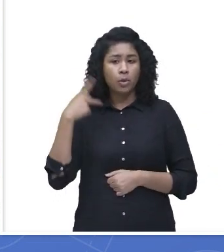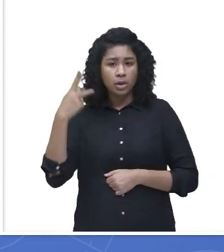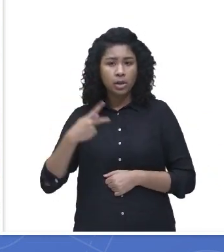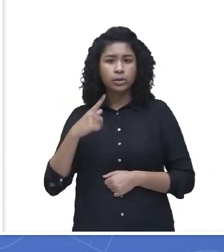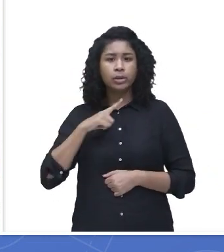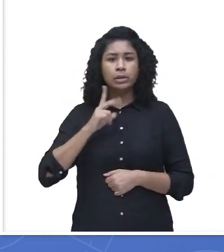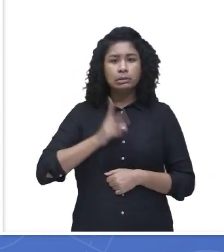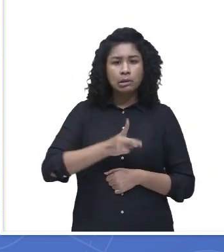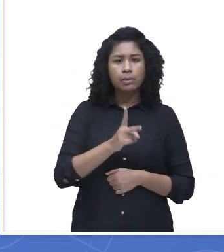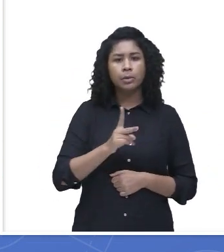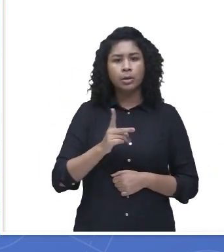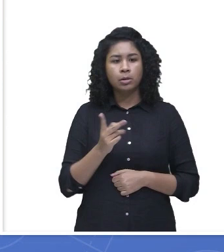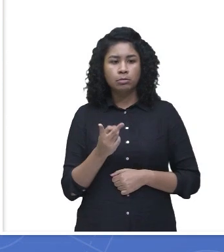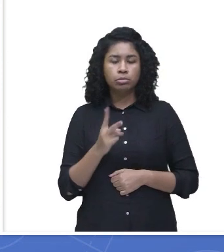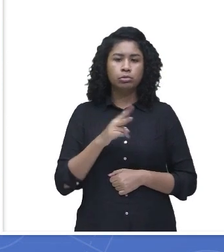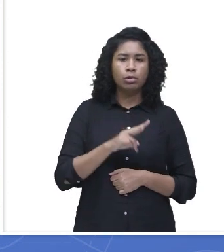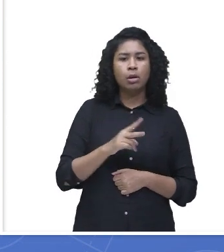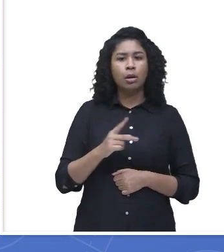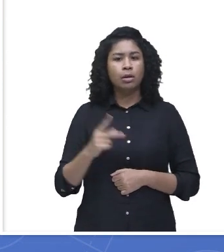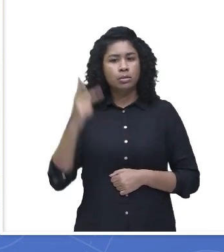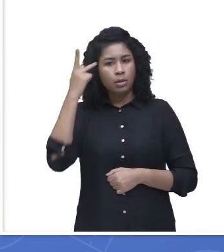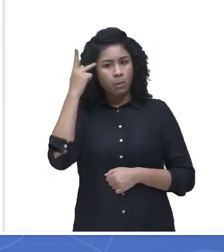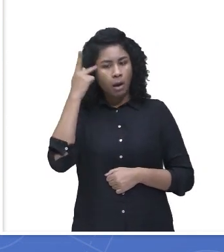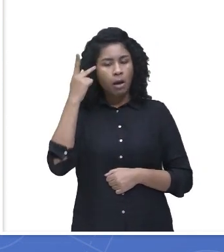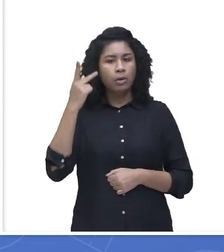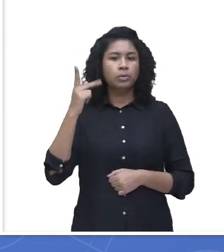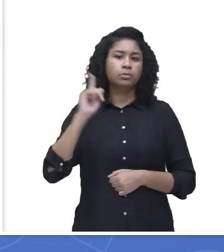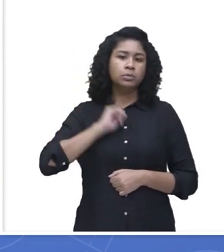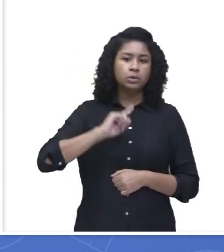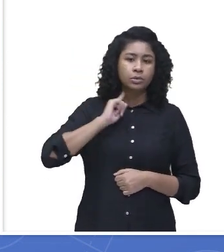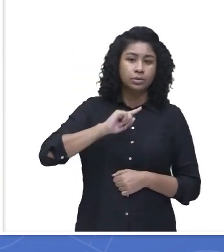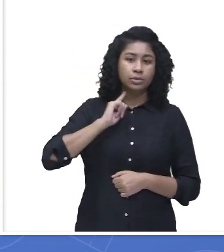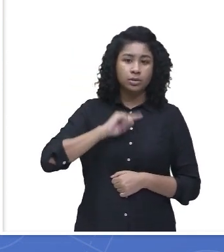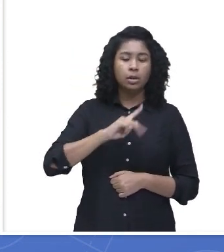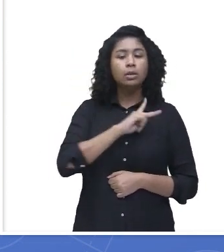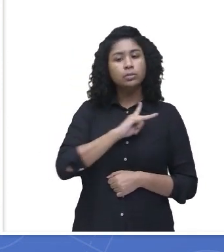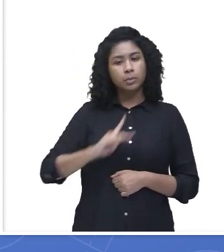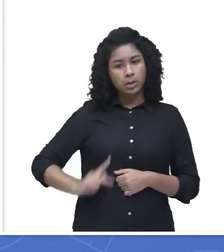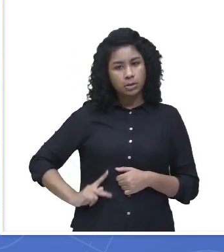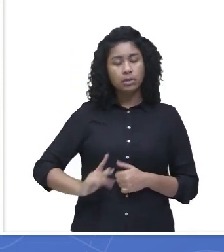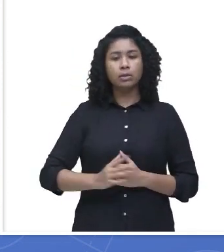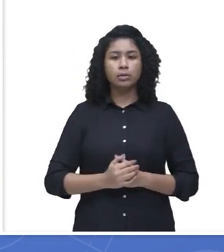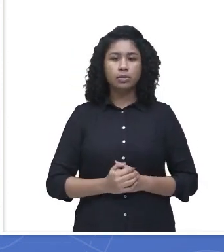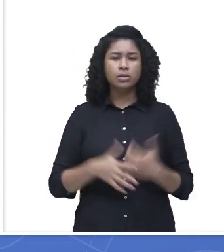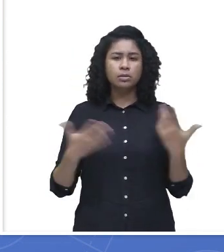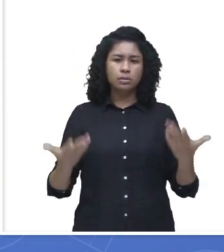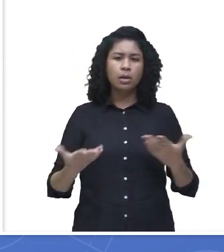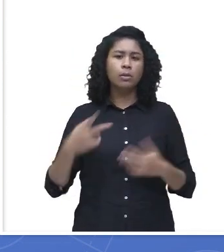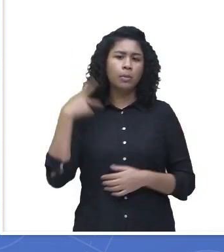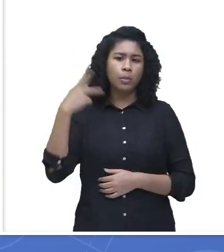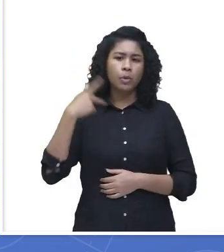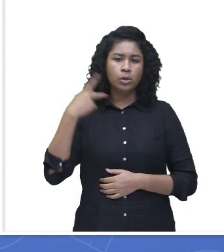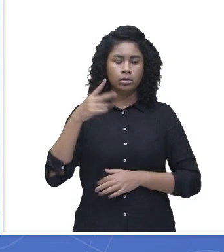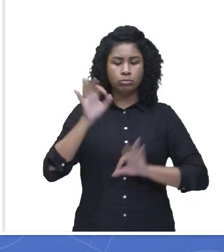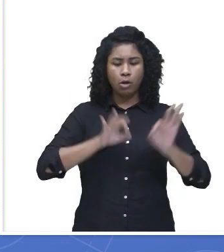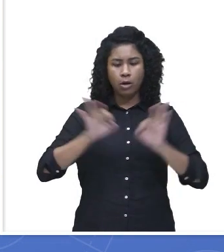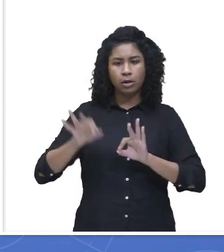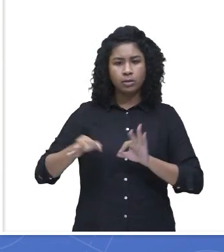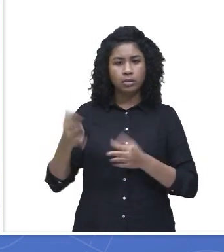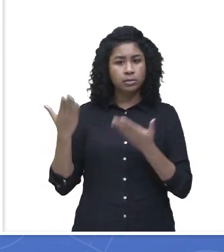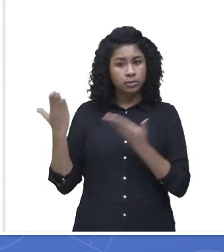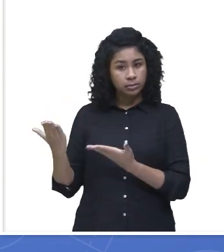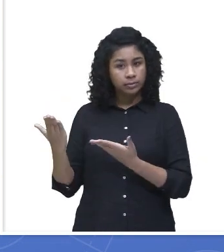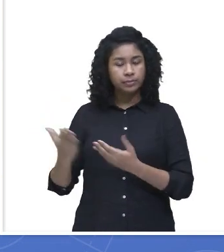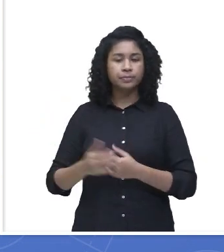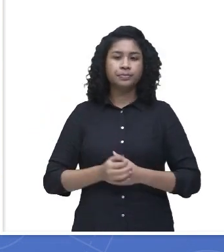São Paulo e Minas Gerais os presidentes. Então percebo que essa política foi denominada dessa forma. Além dessa política, o nosso país